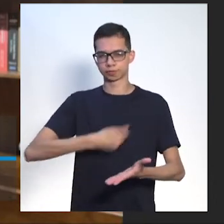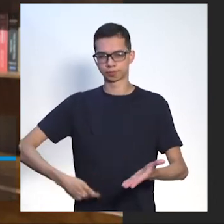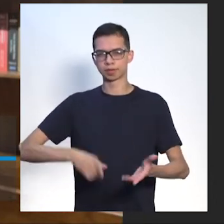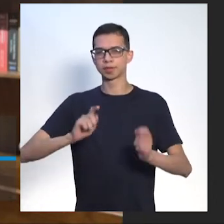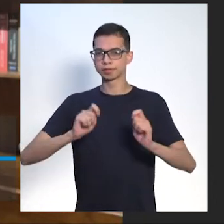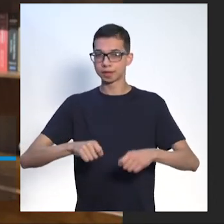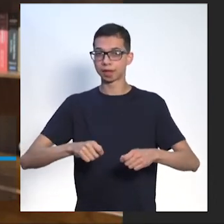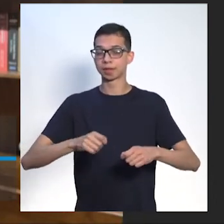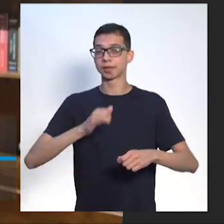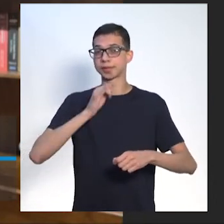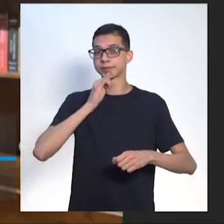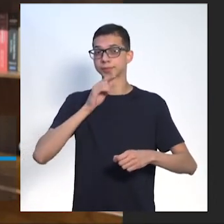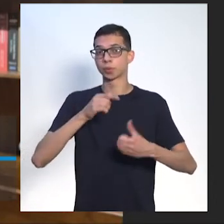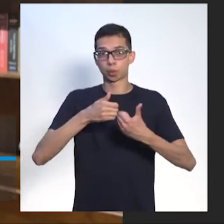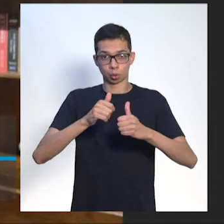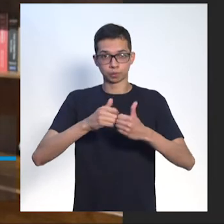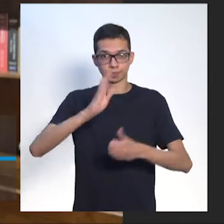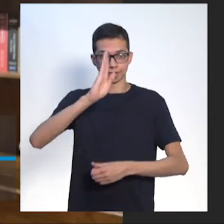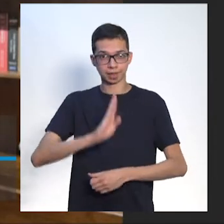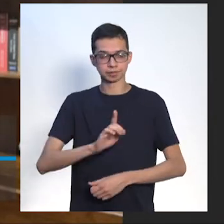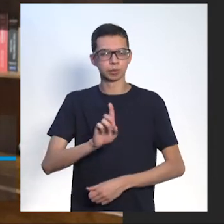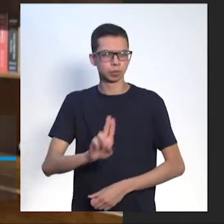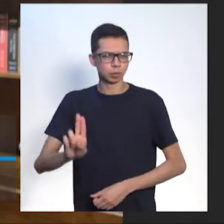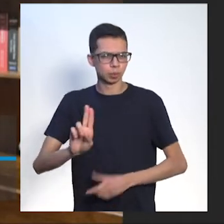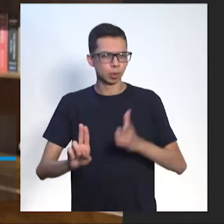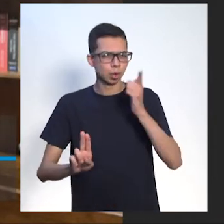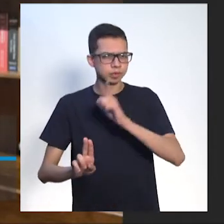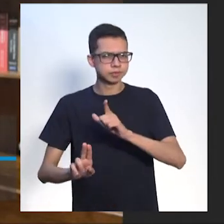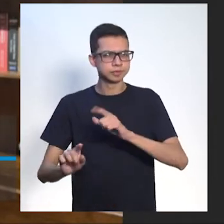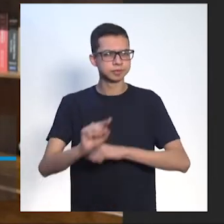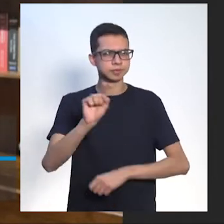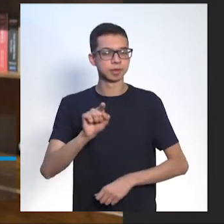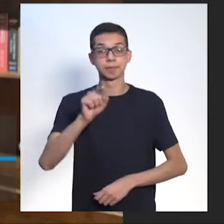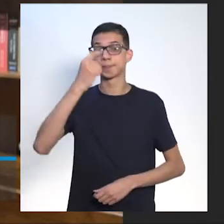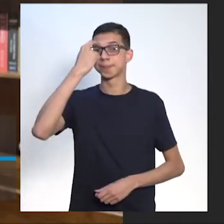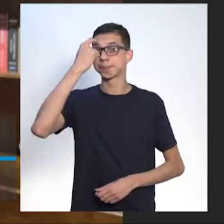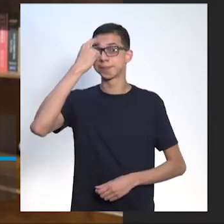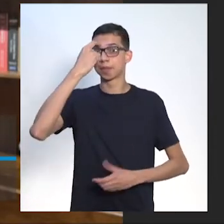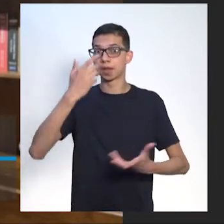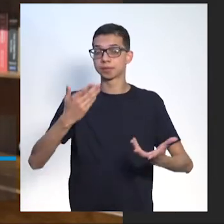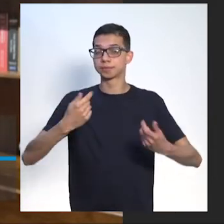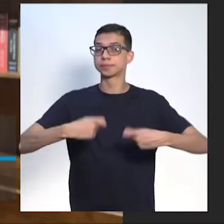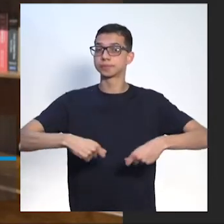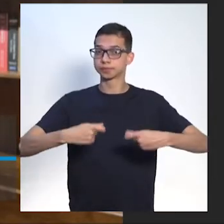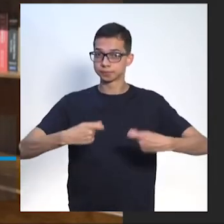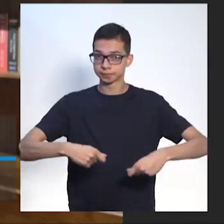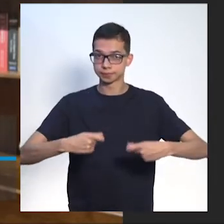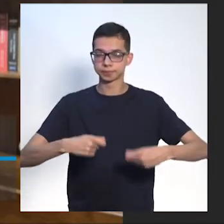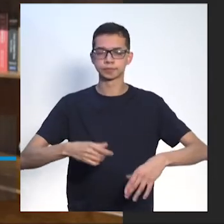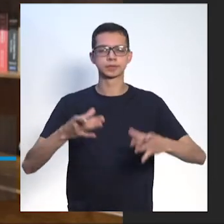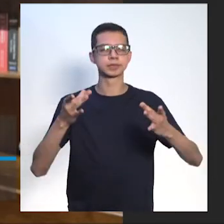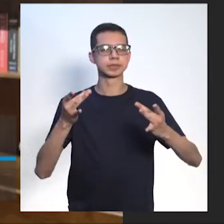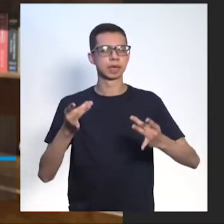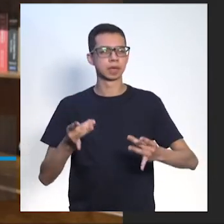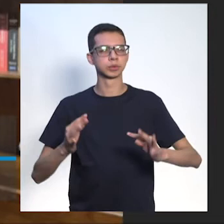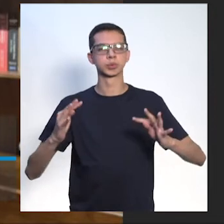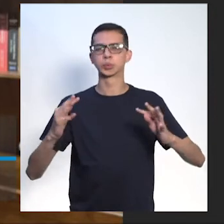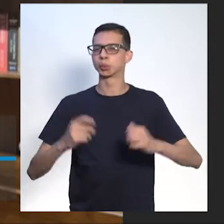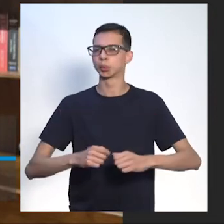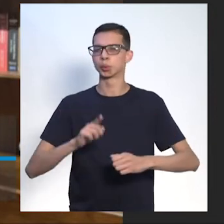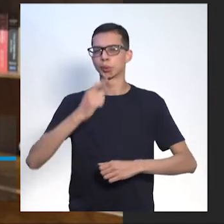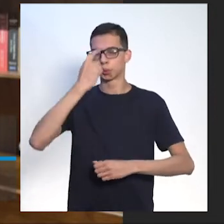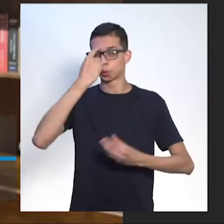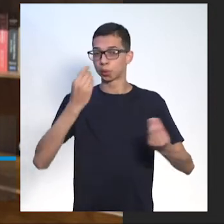Vou conseguir usar? Então é muito importante você começar a analisar nessas outras opções como que você